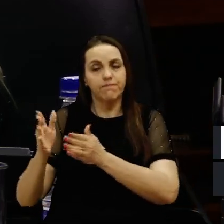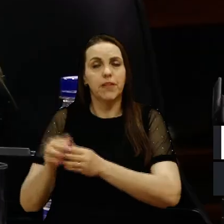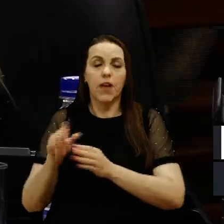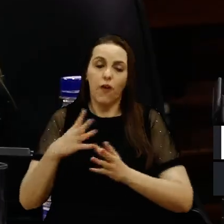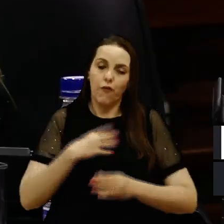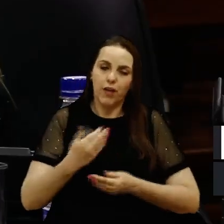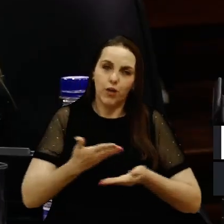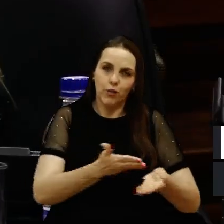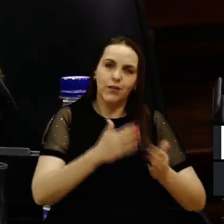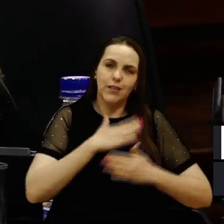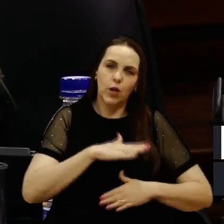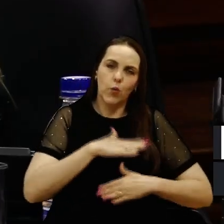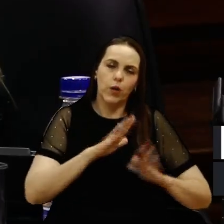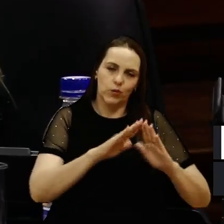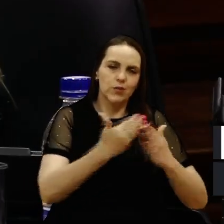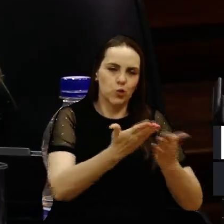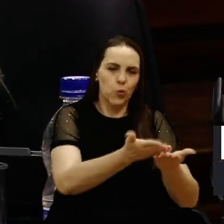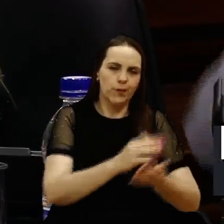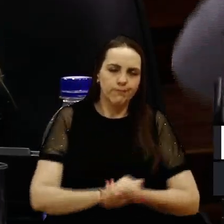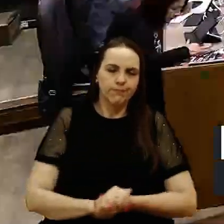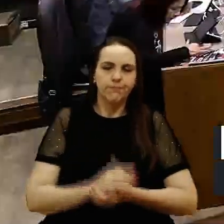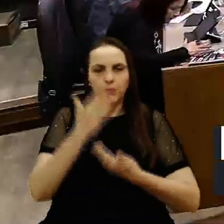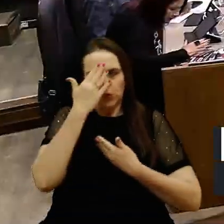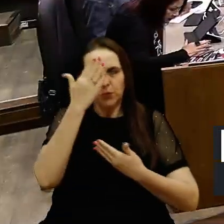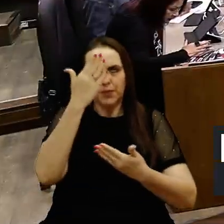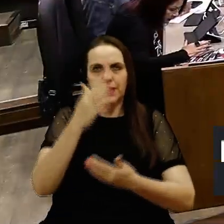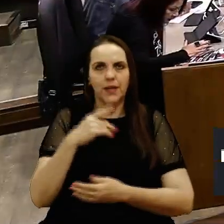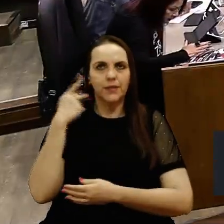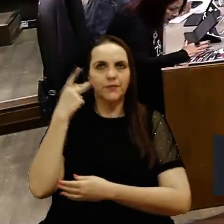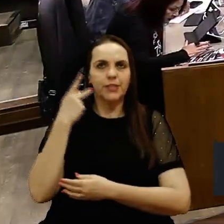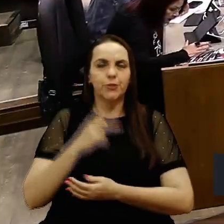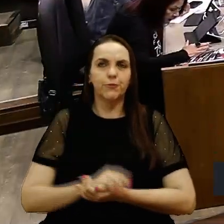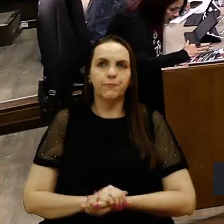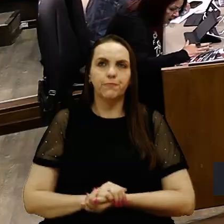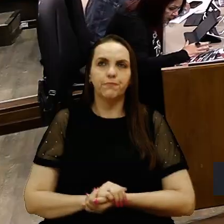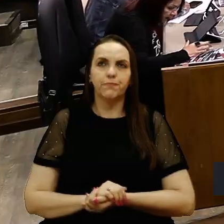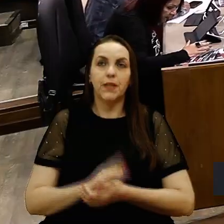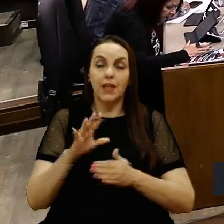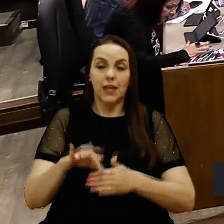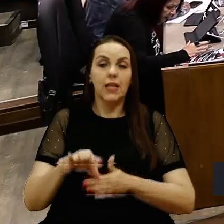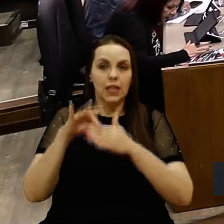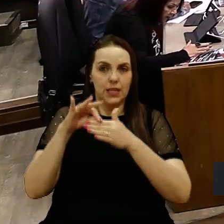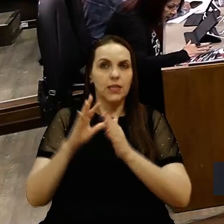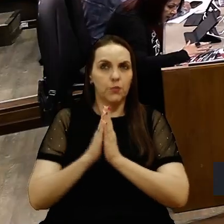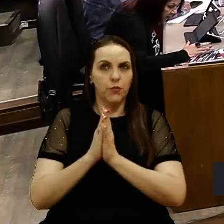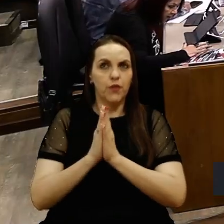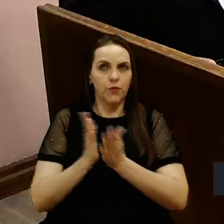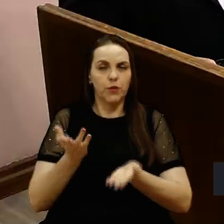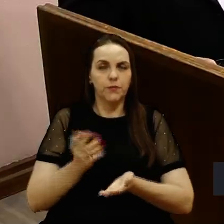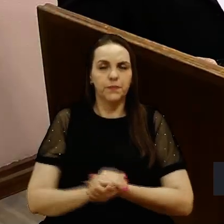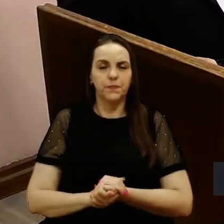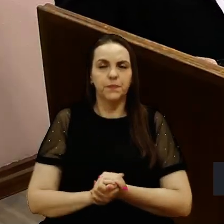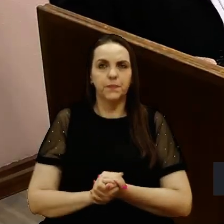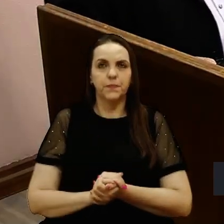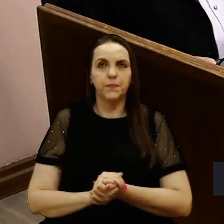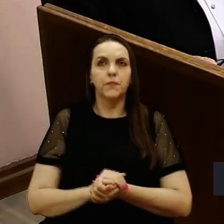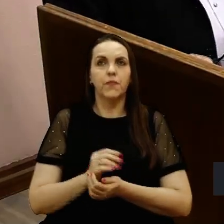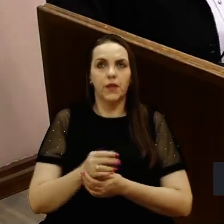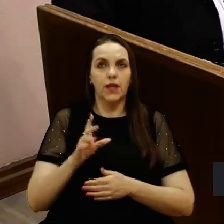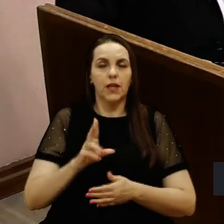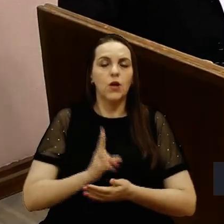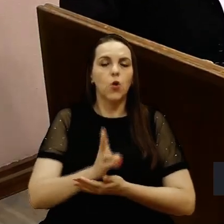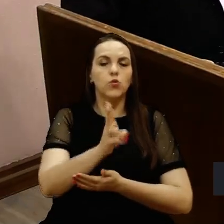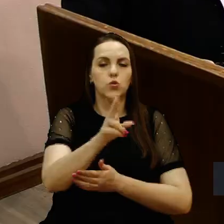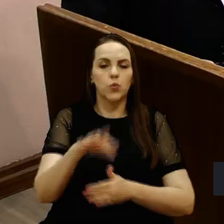com tranquilidade. Muito obrigado, vereador. Uma declaração de líder para finalizar meu raciocínio. Segue em declaração de líder da